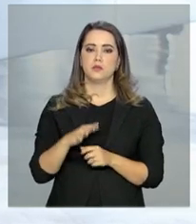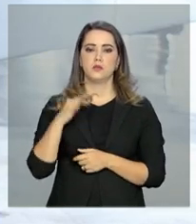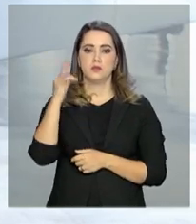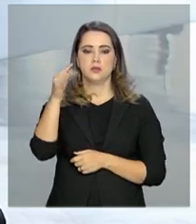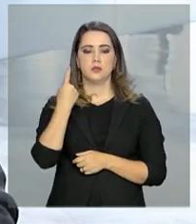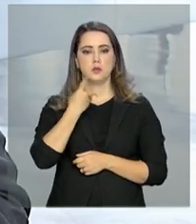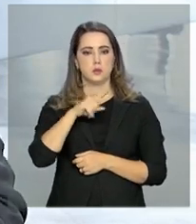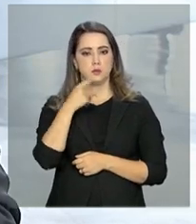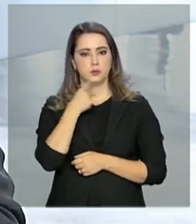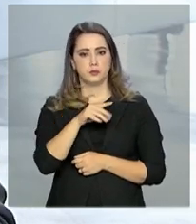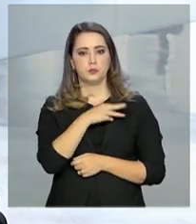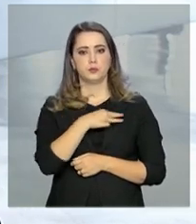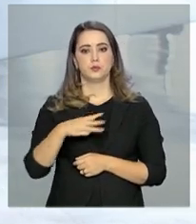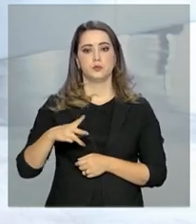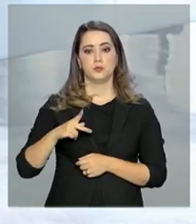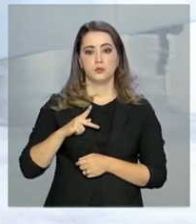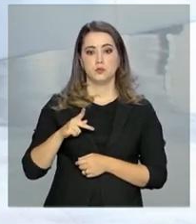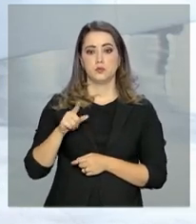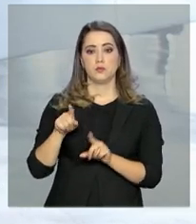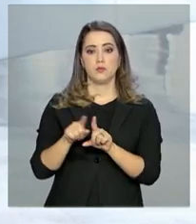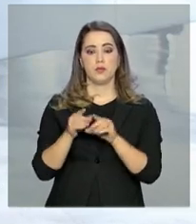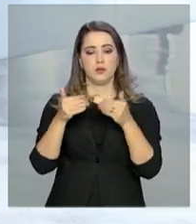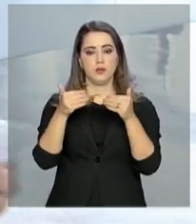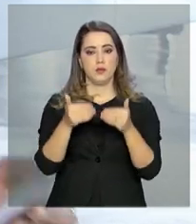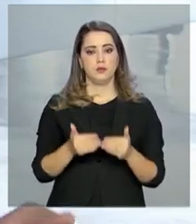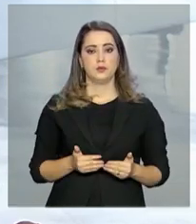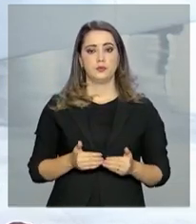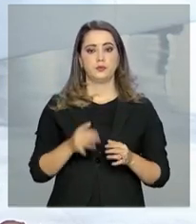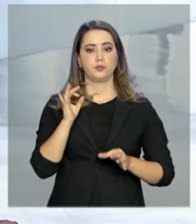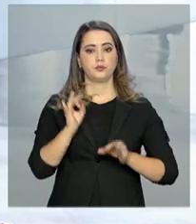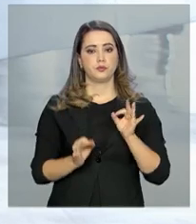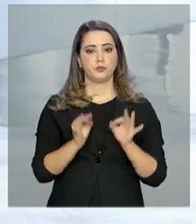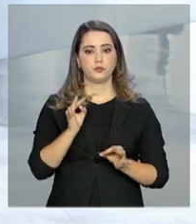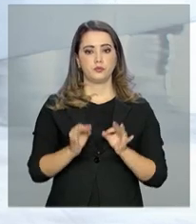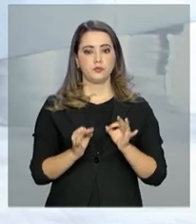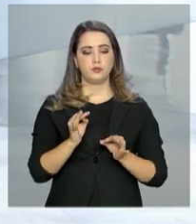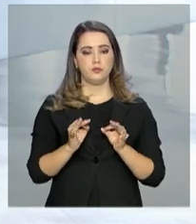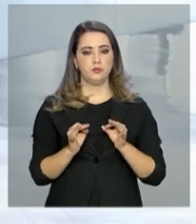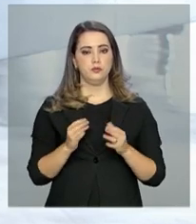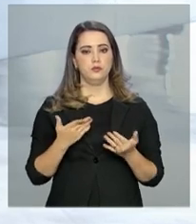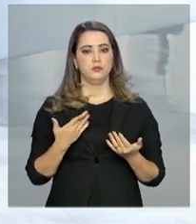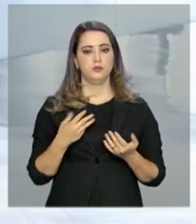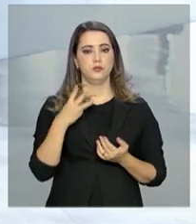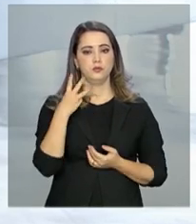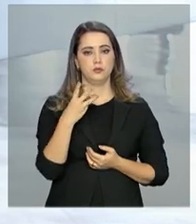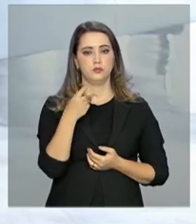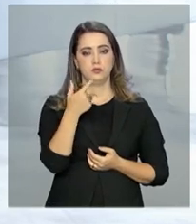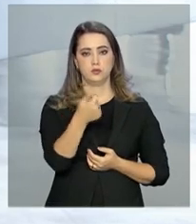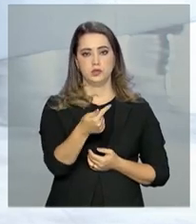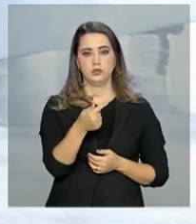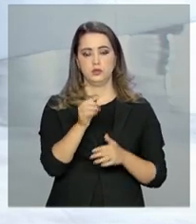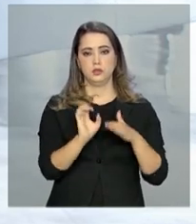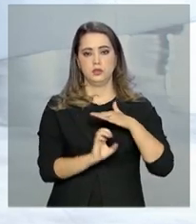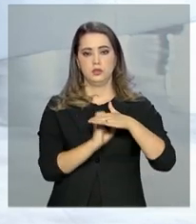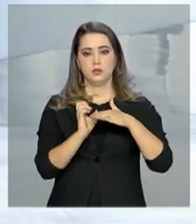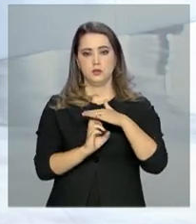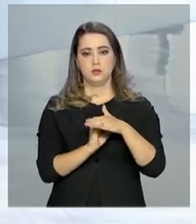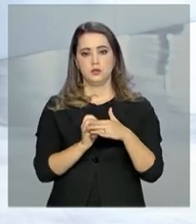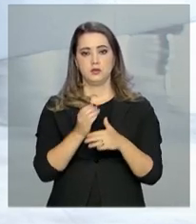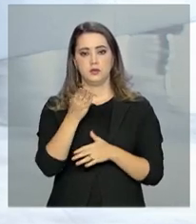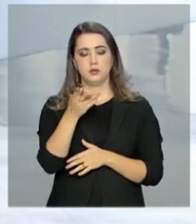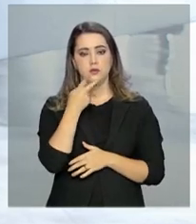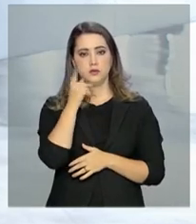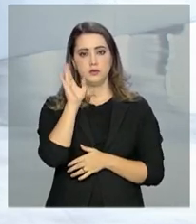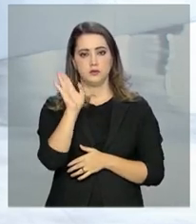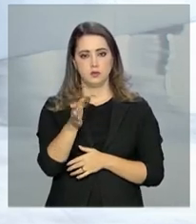denúncia do ministério público federal perante a justiça em relação a 37 empresas que como você